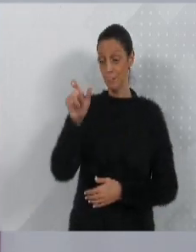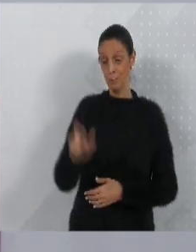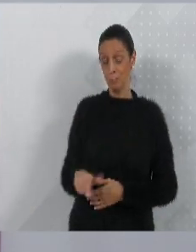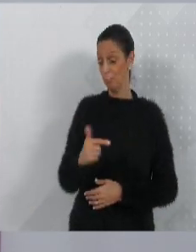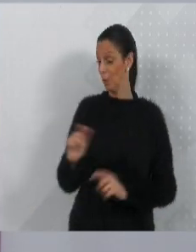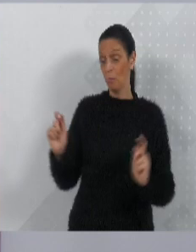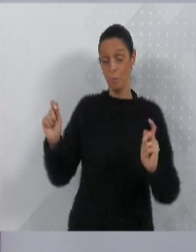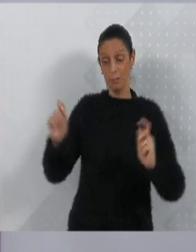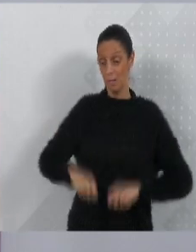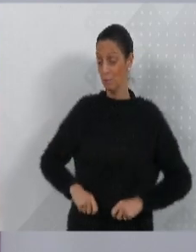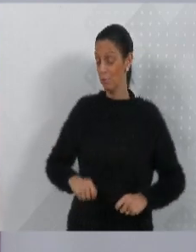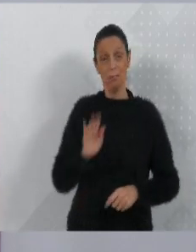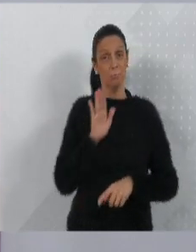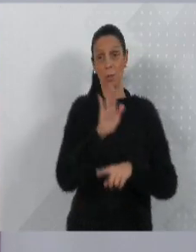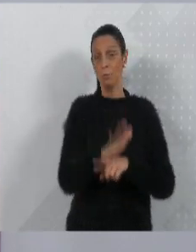presidente Obrigado seria só isso pro momento